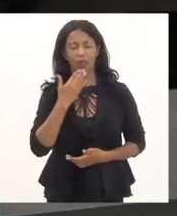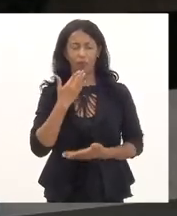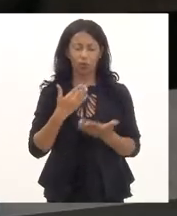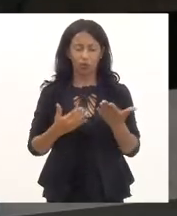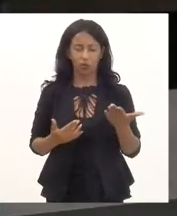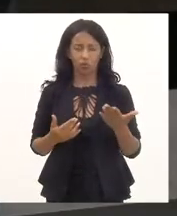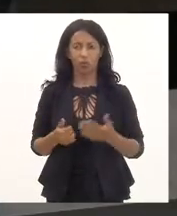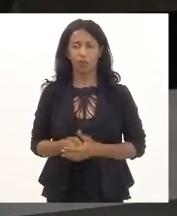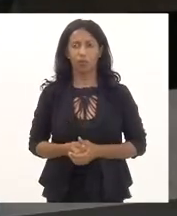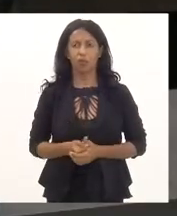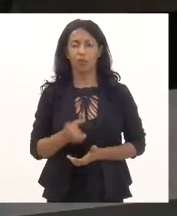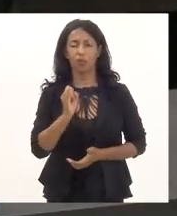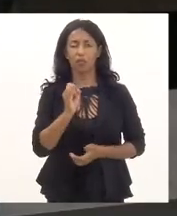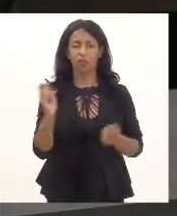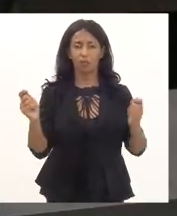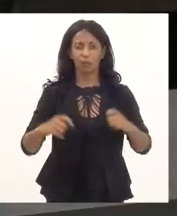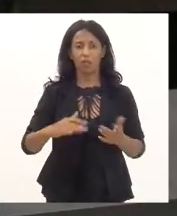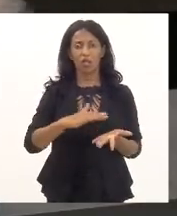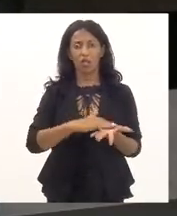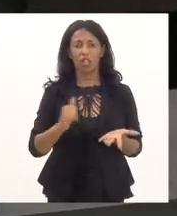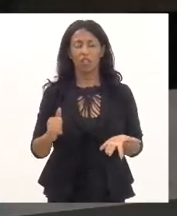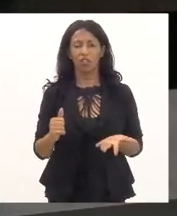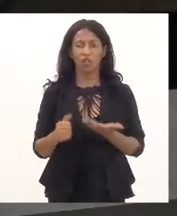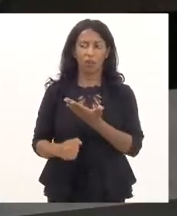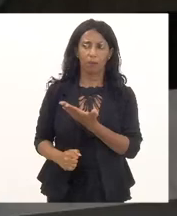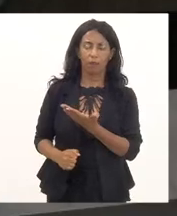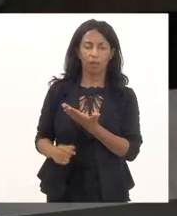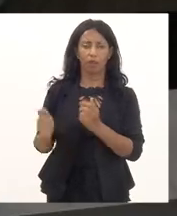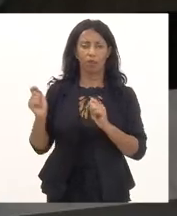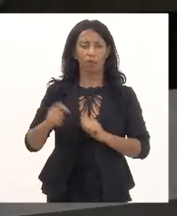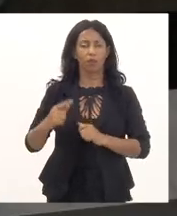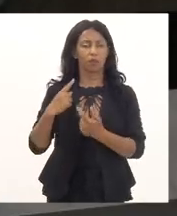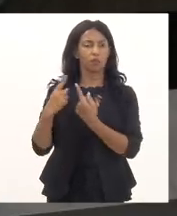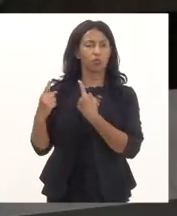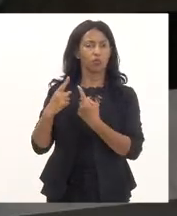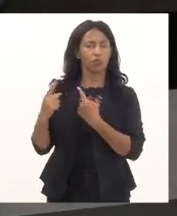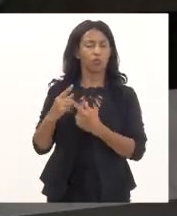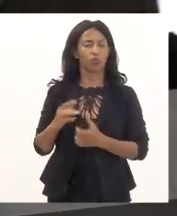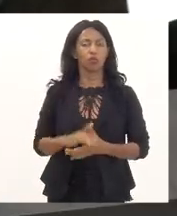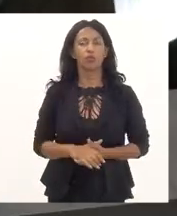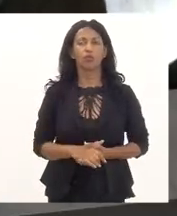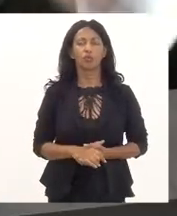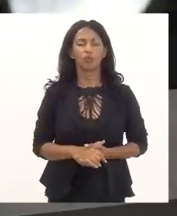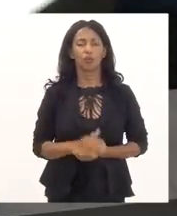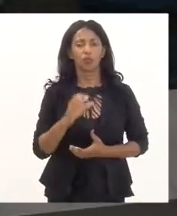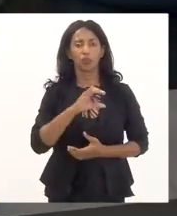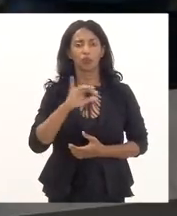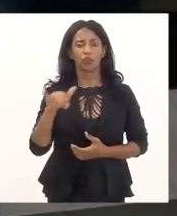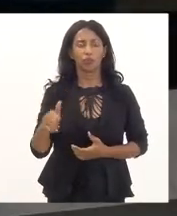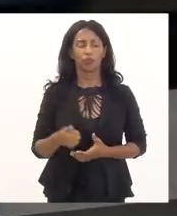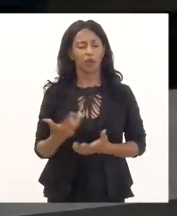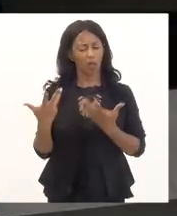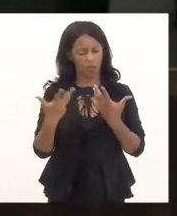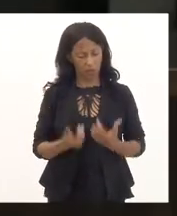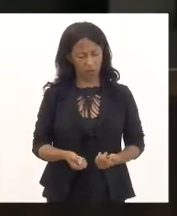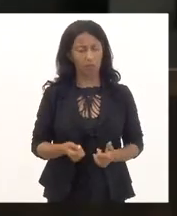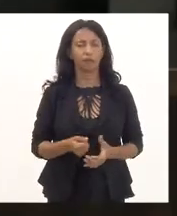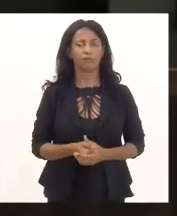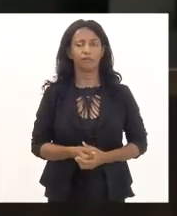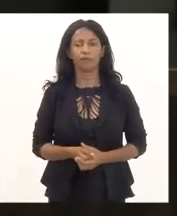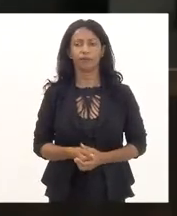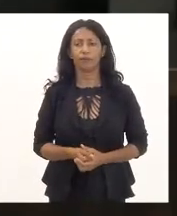Vossa Excelência que, se possível, retire de pauta para que possamos discutir novamente na CCJ. Defere pedido de Vossa